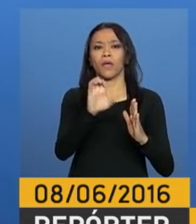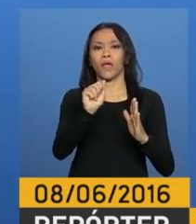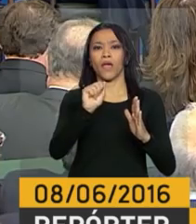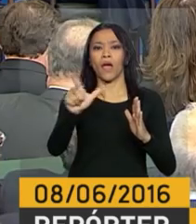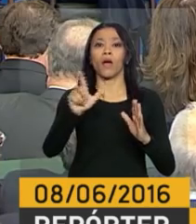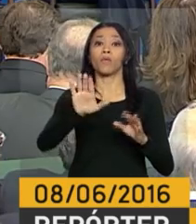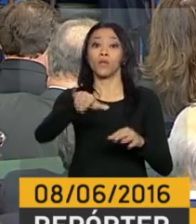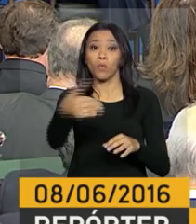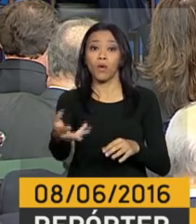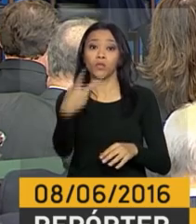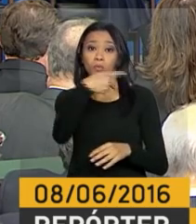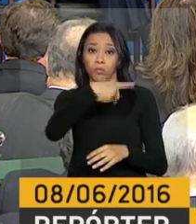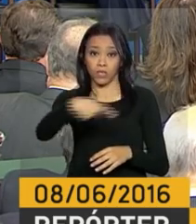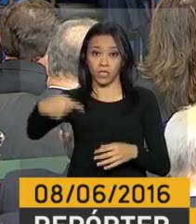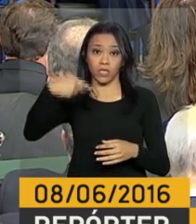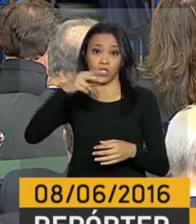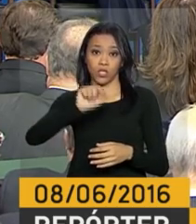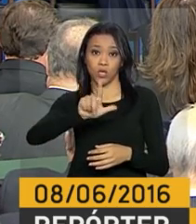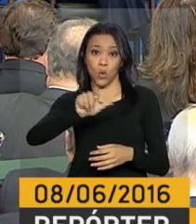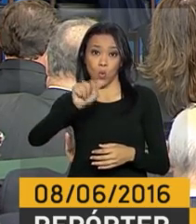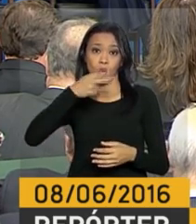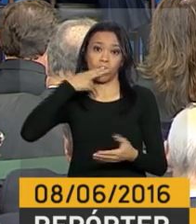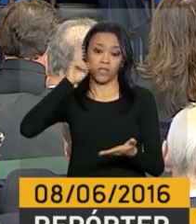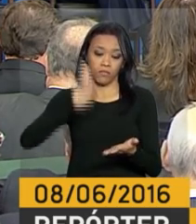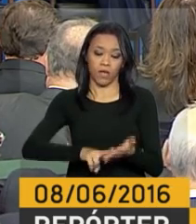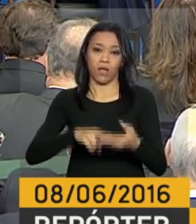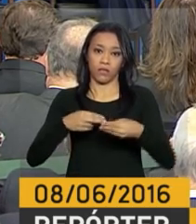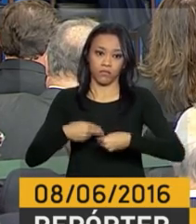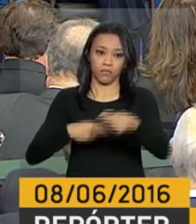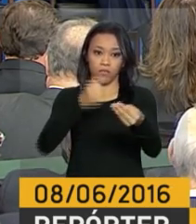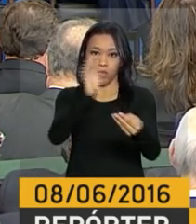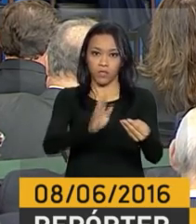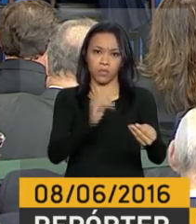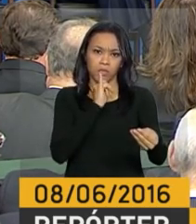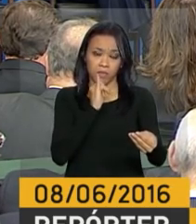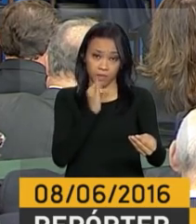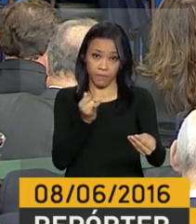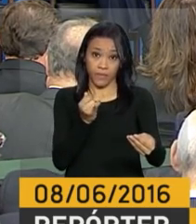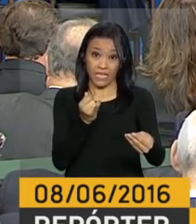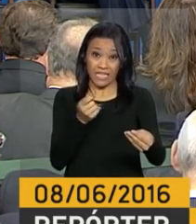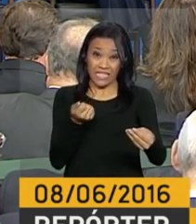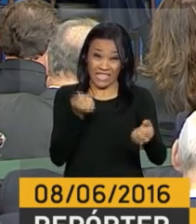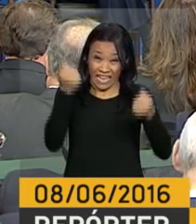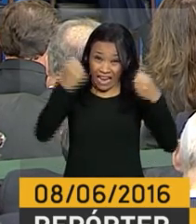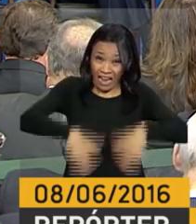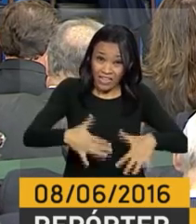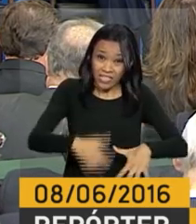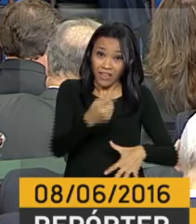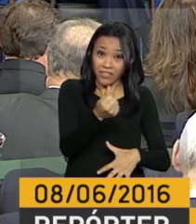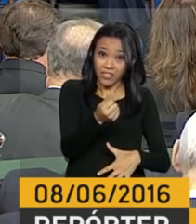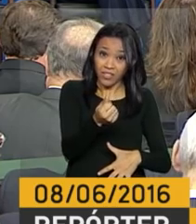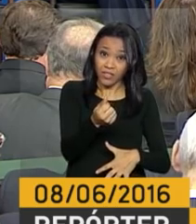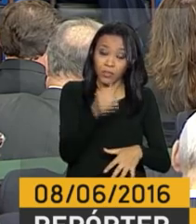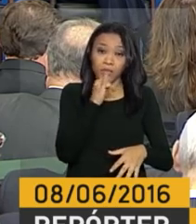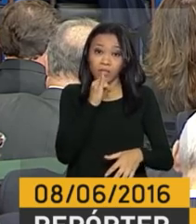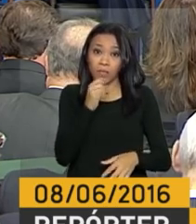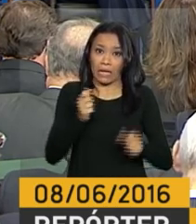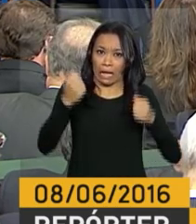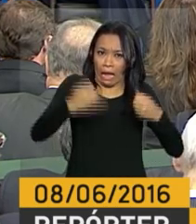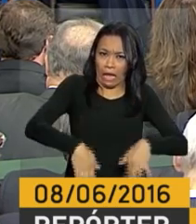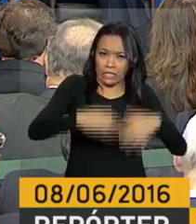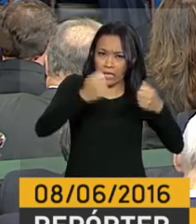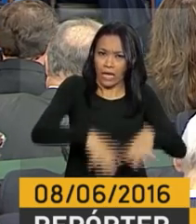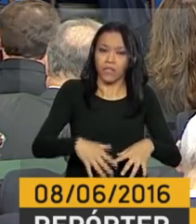aos brasileiros ou seja se gastar o que se arrecada o que se tem não pagar